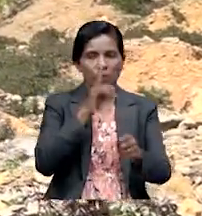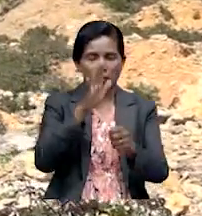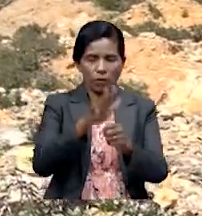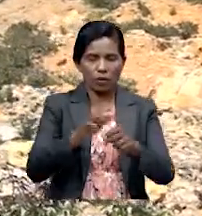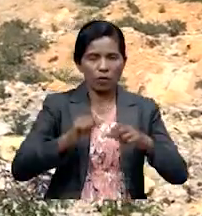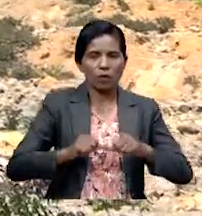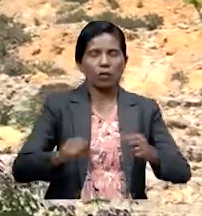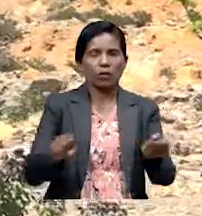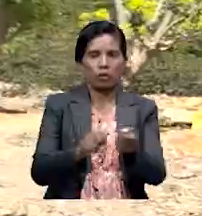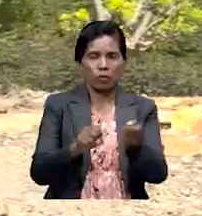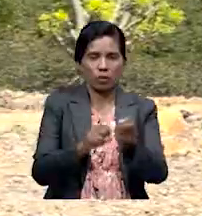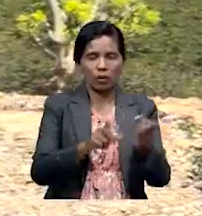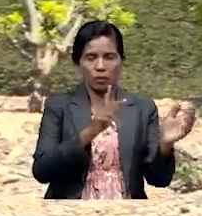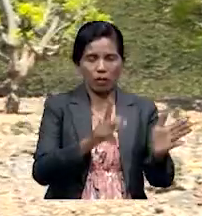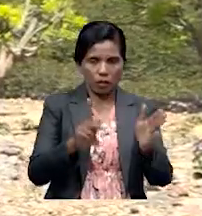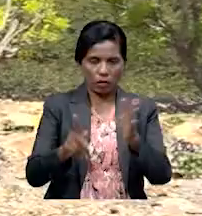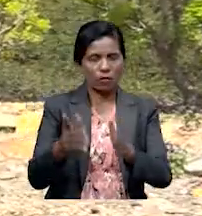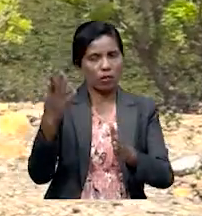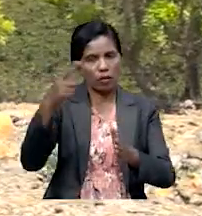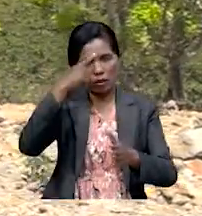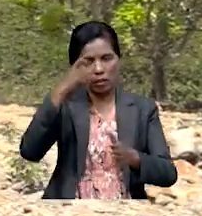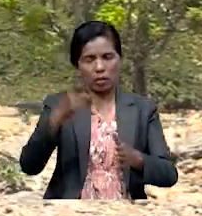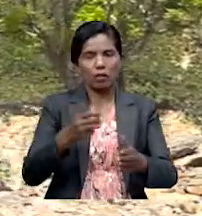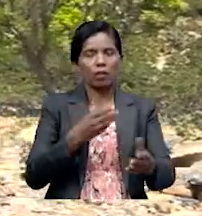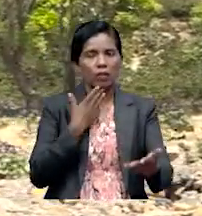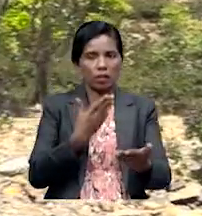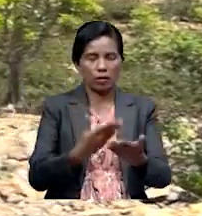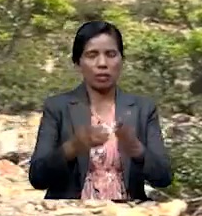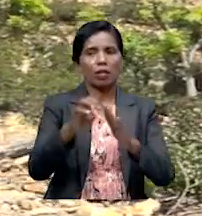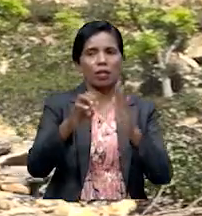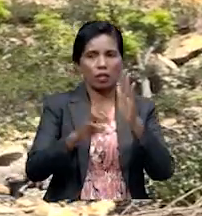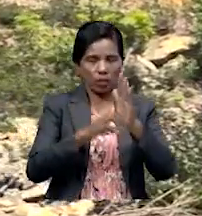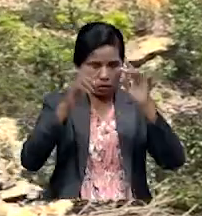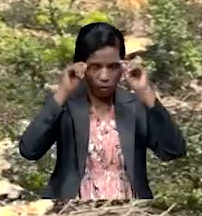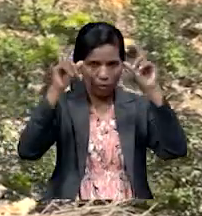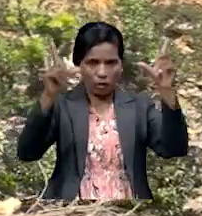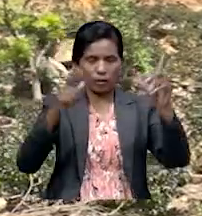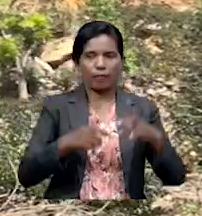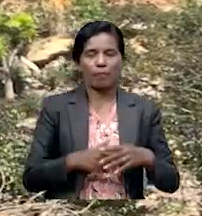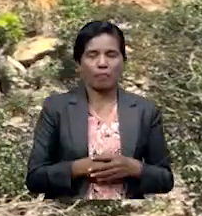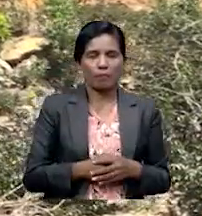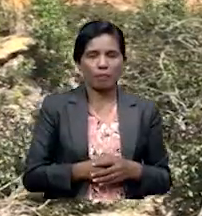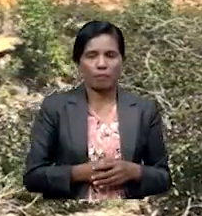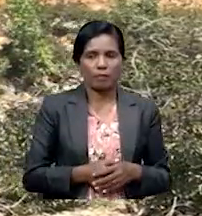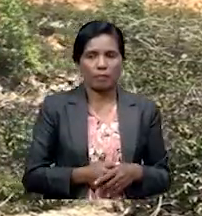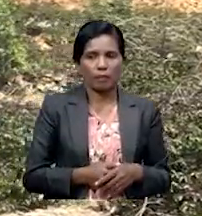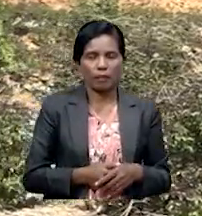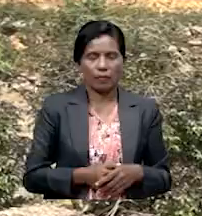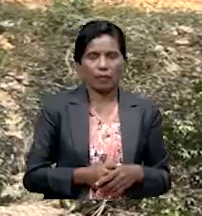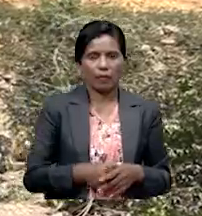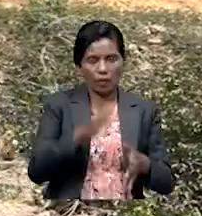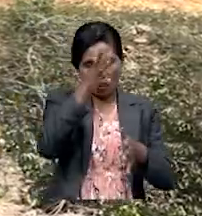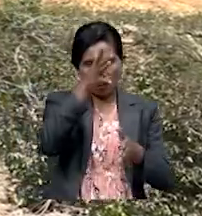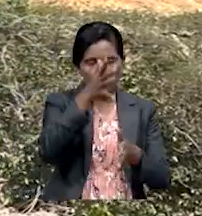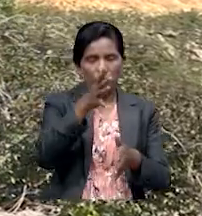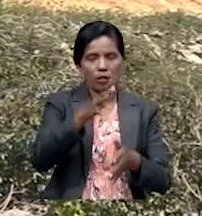continua for apoio ba plano refere, tamba se beneficia mos estado Timor Leste. Bo a bo já ninha ania